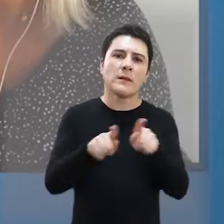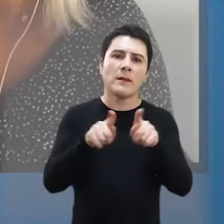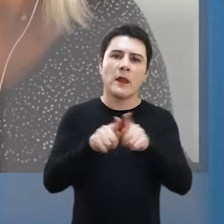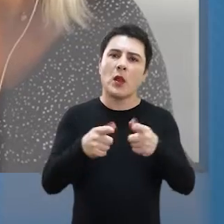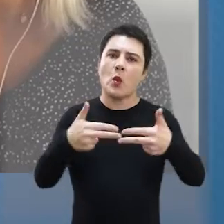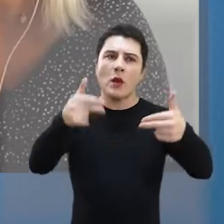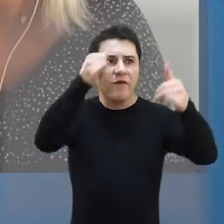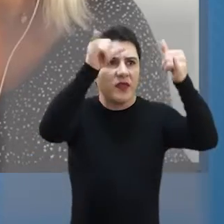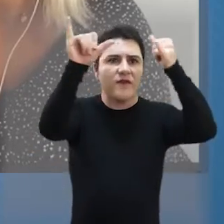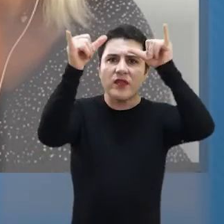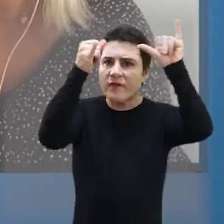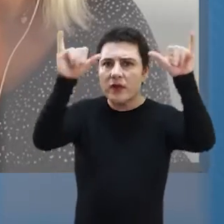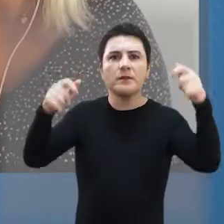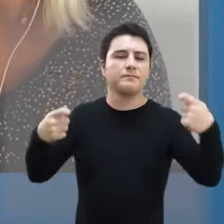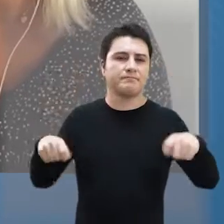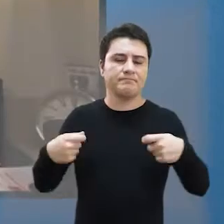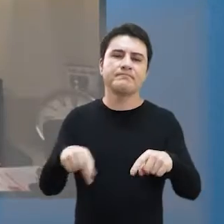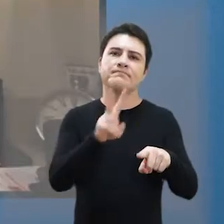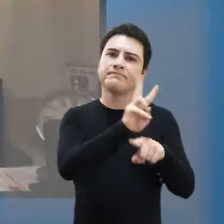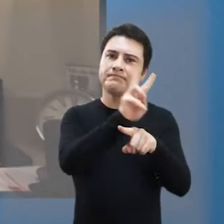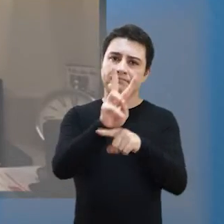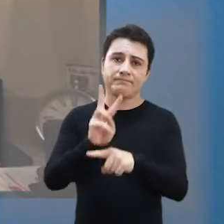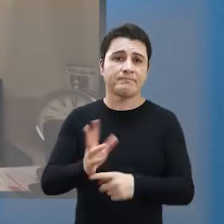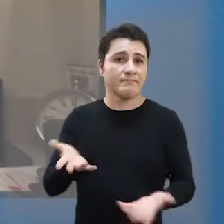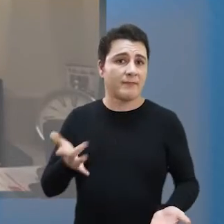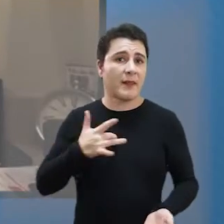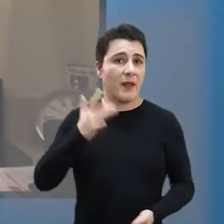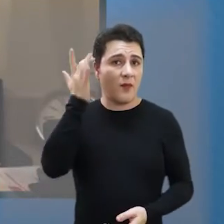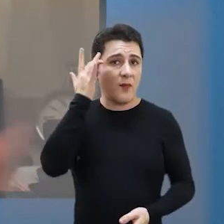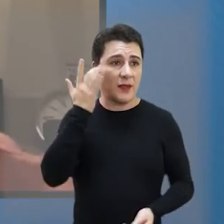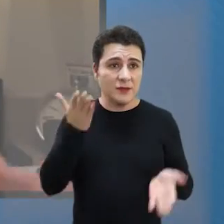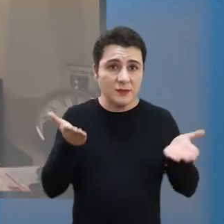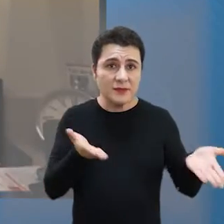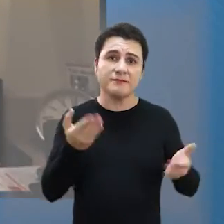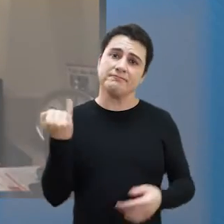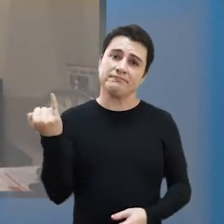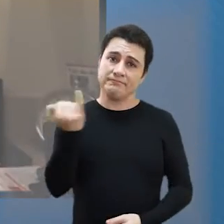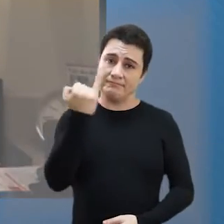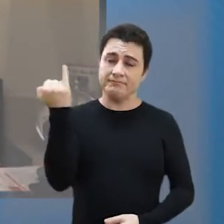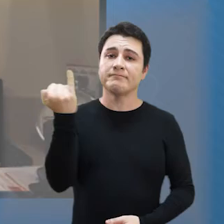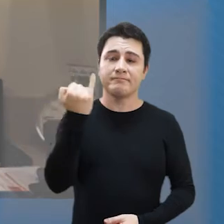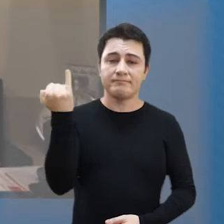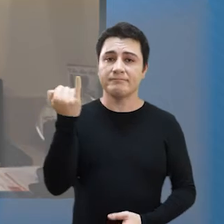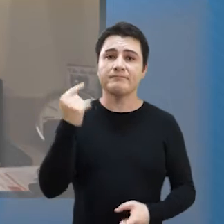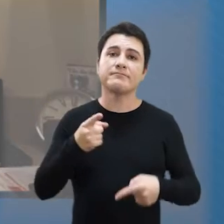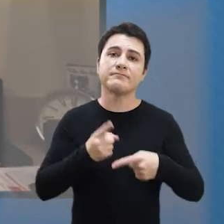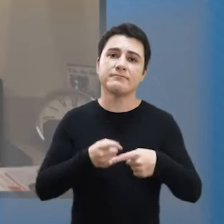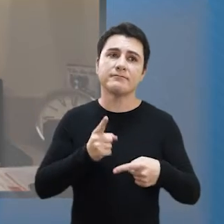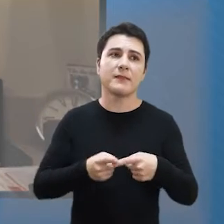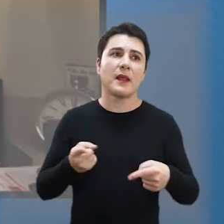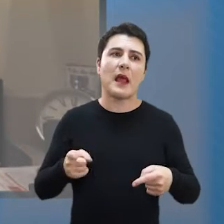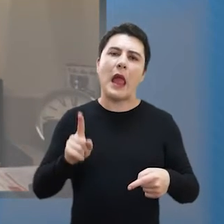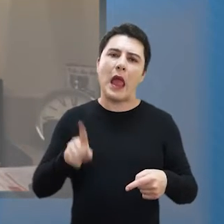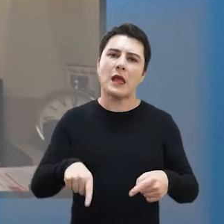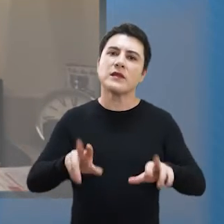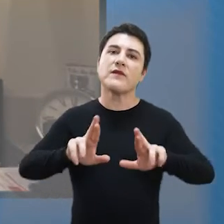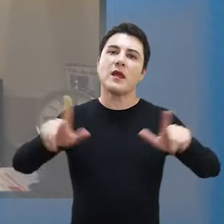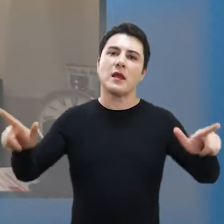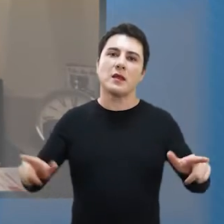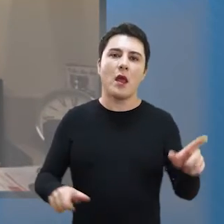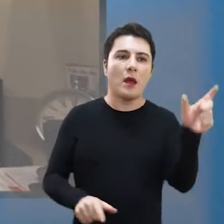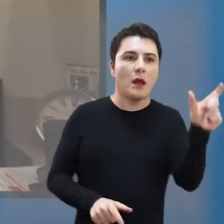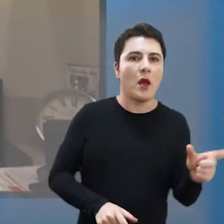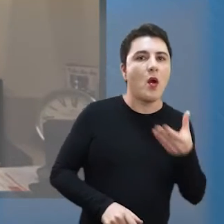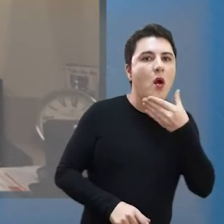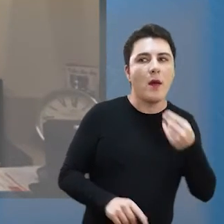de prevenção, de cuidados. Eu acho que esse é um fator que realmente eu acho que acaba fazendo a diferença